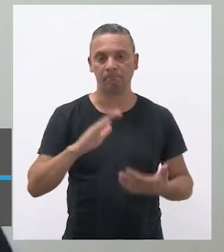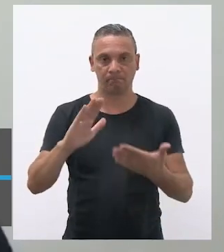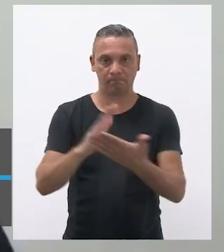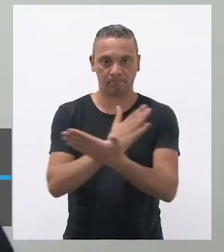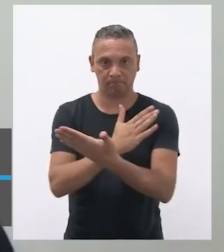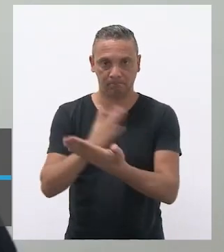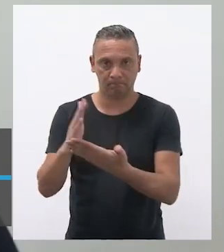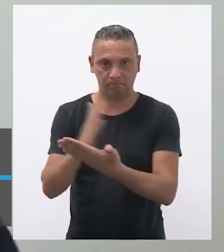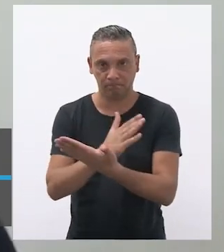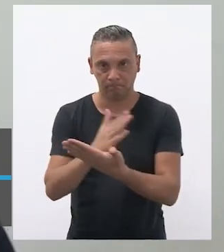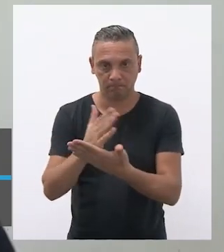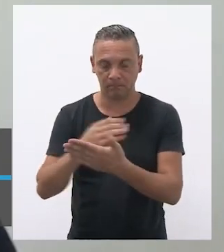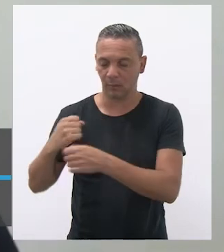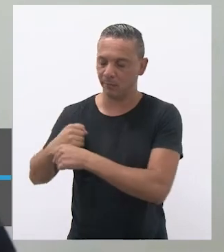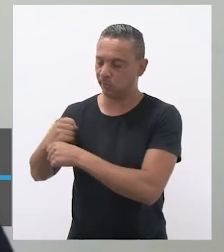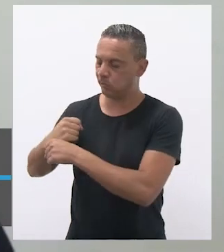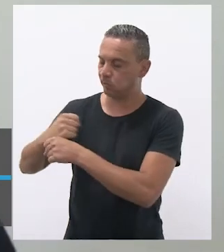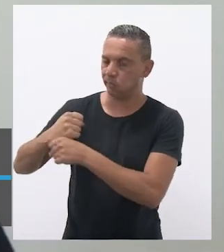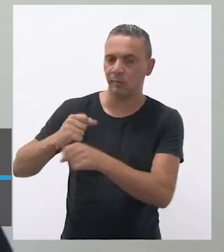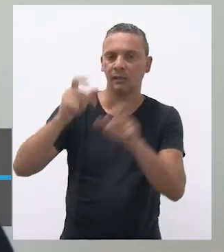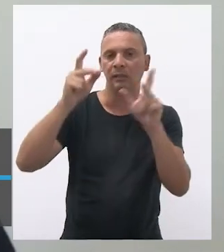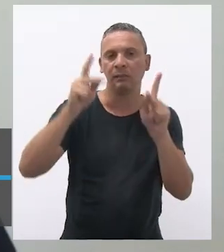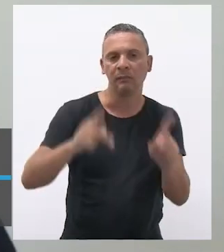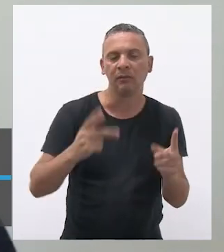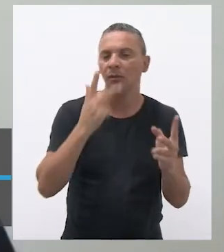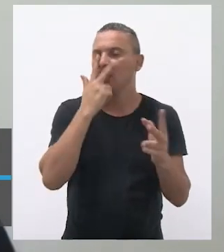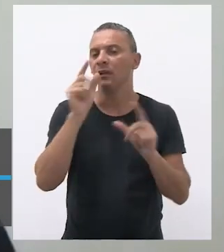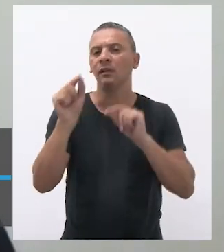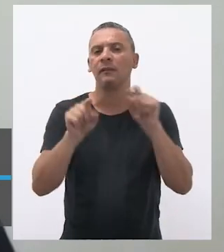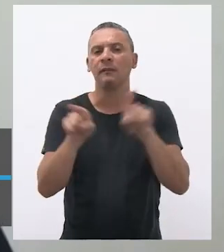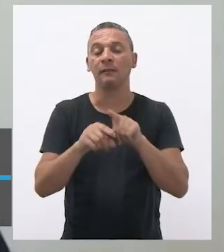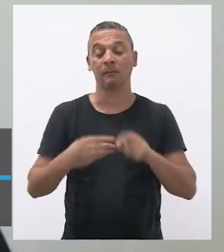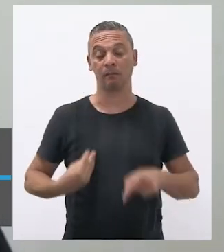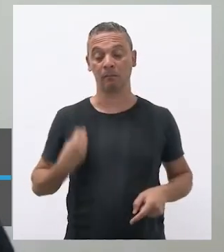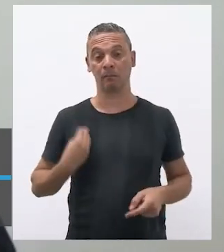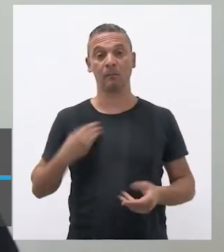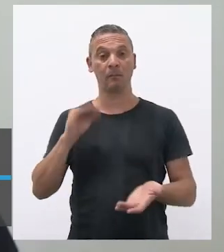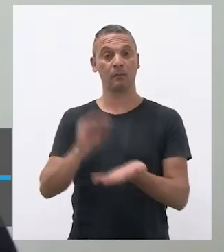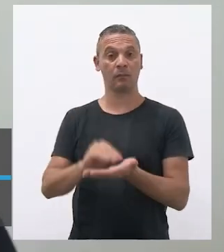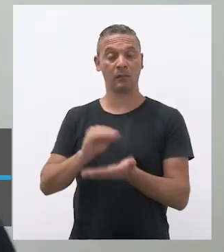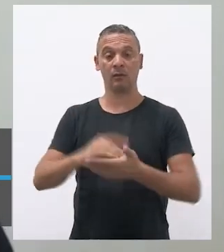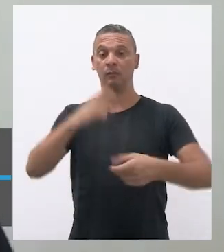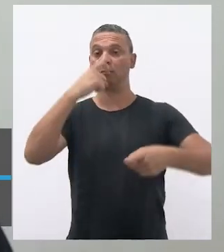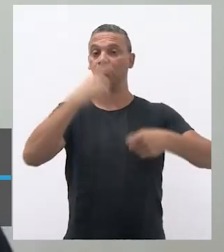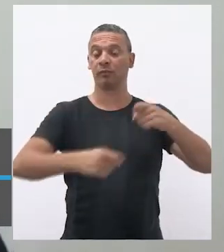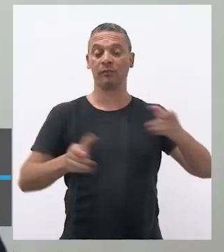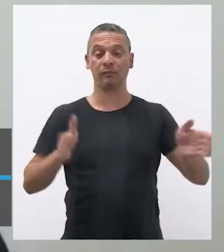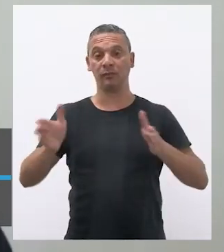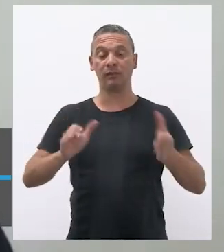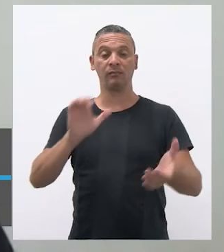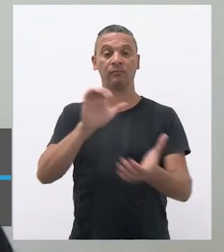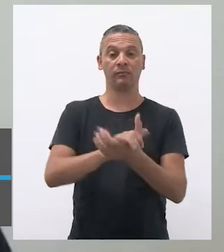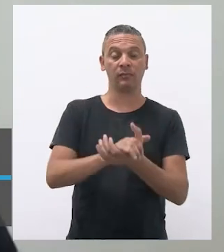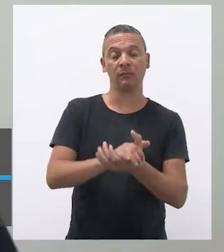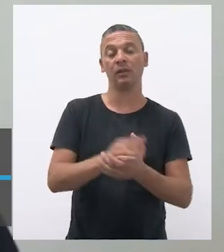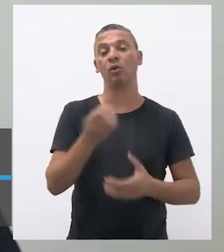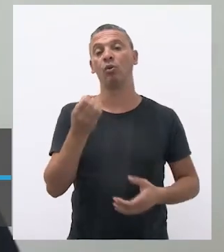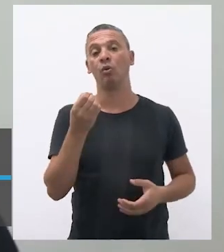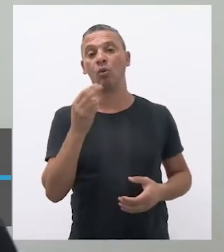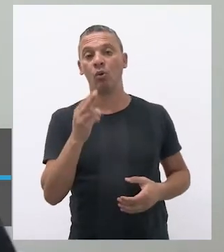muitos, durante muito tempo, se considerasse a inexistência de estupro no decorrer do casamento ou da